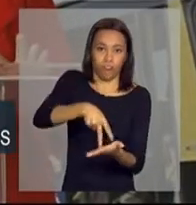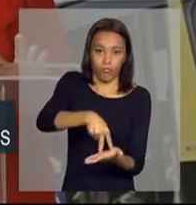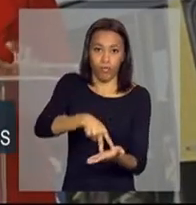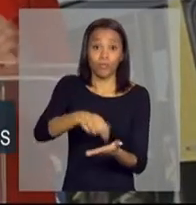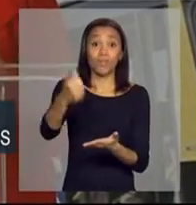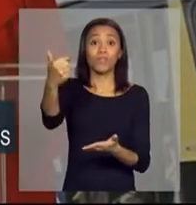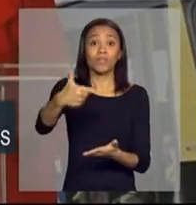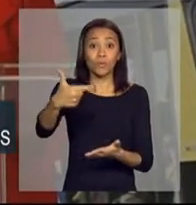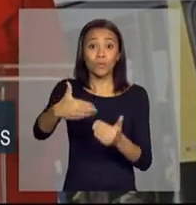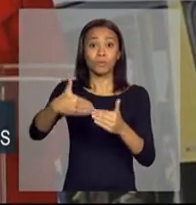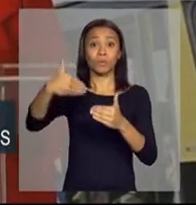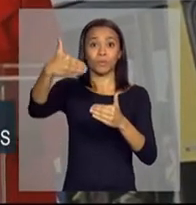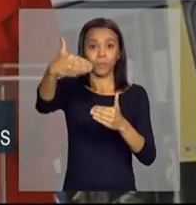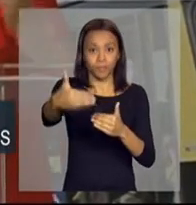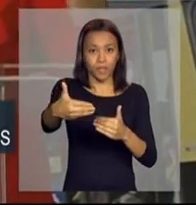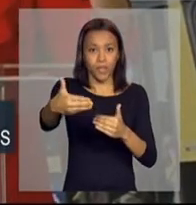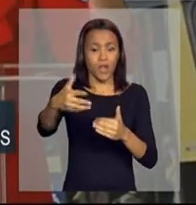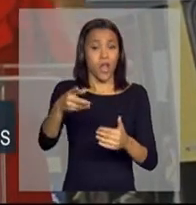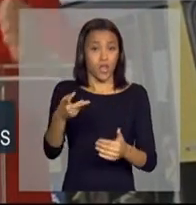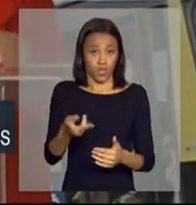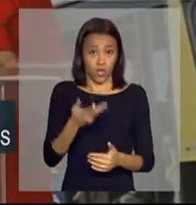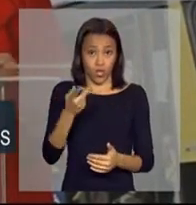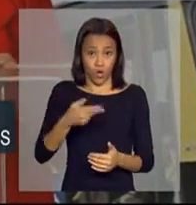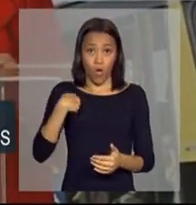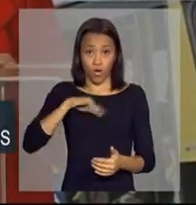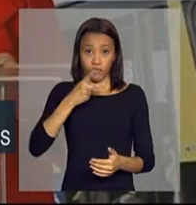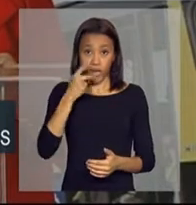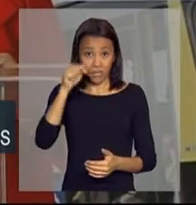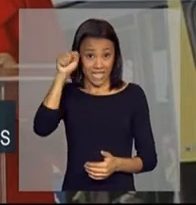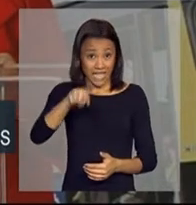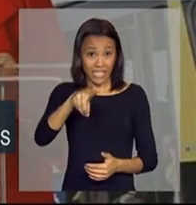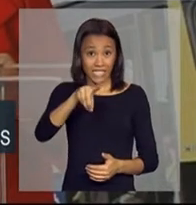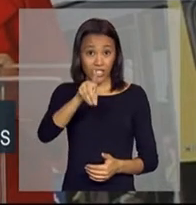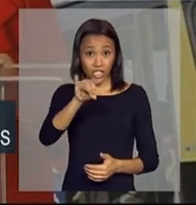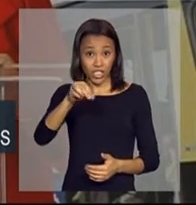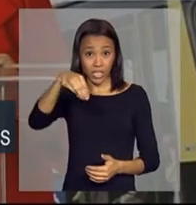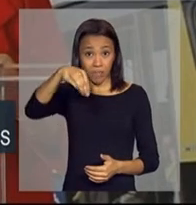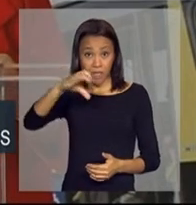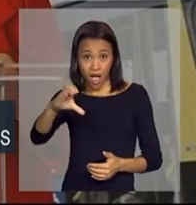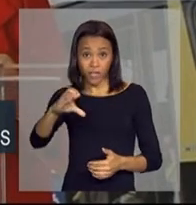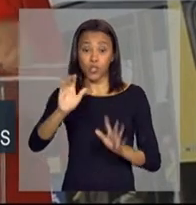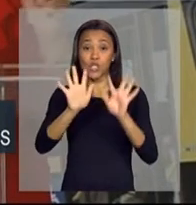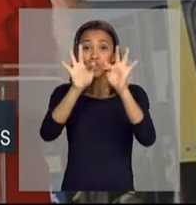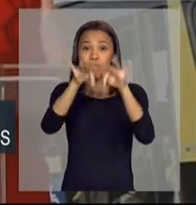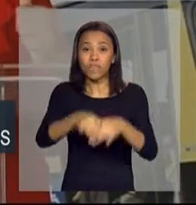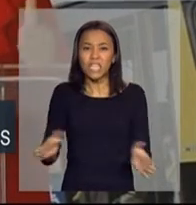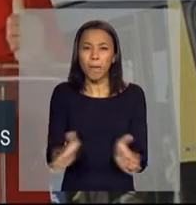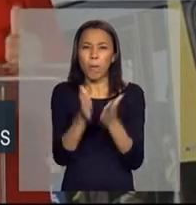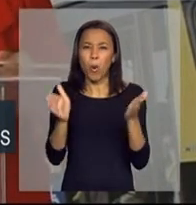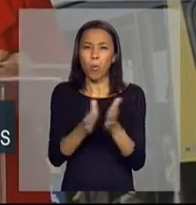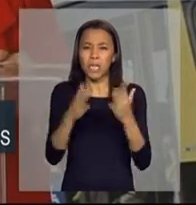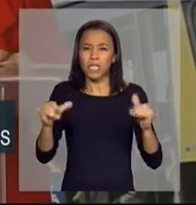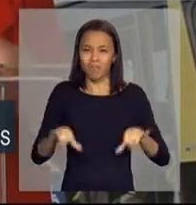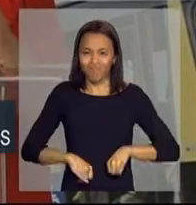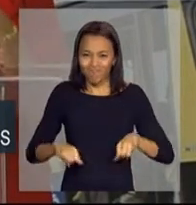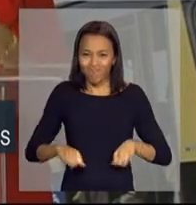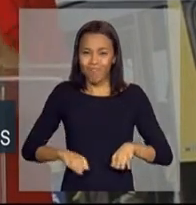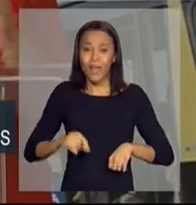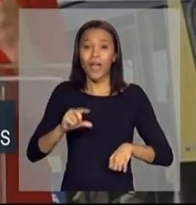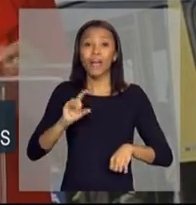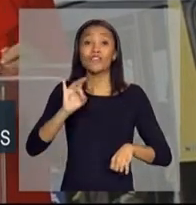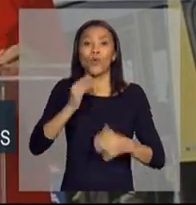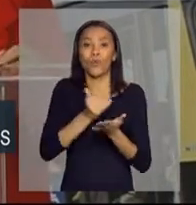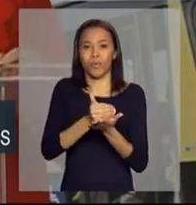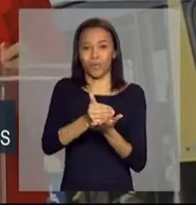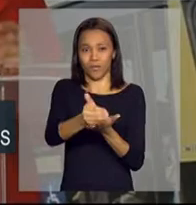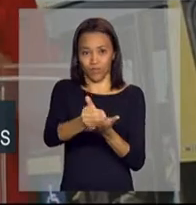momento. Nós dissemos nesse dia, lá em março, que o fim da miséria é apenas um começo. E é um